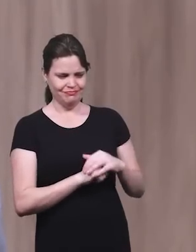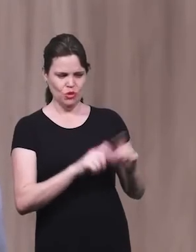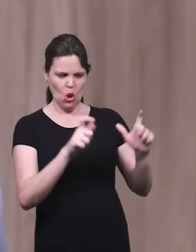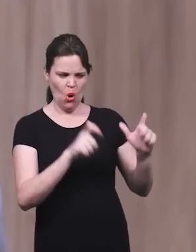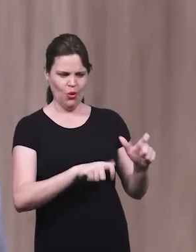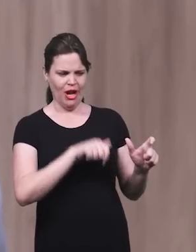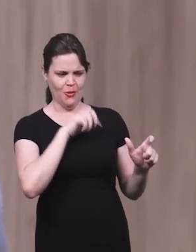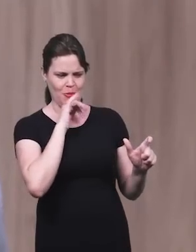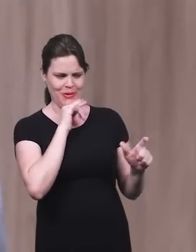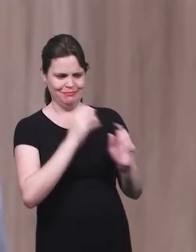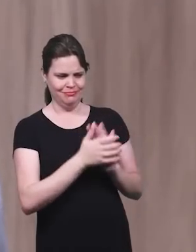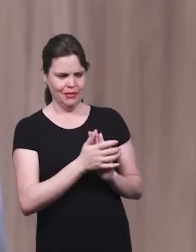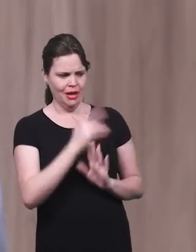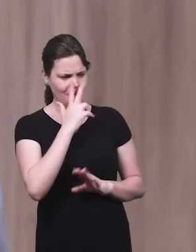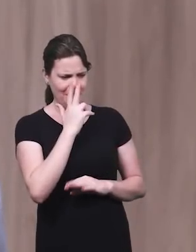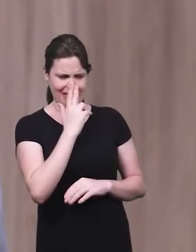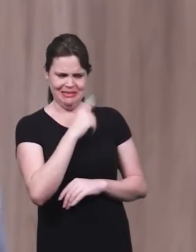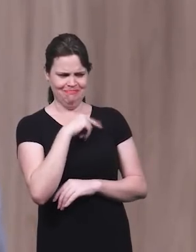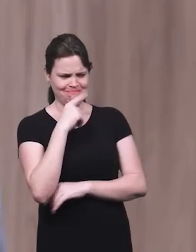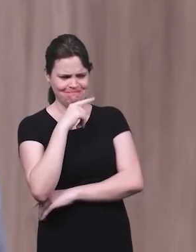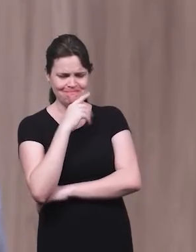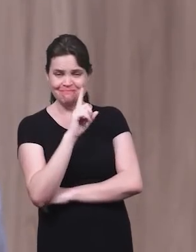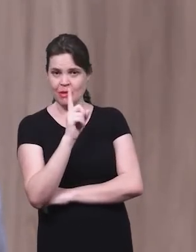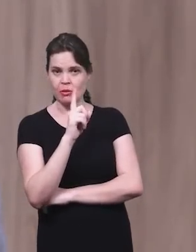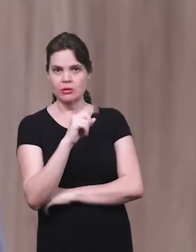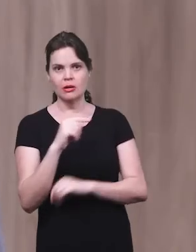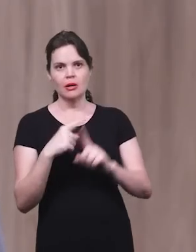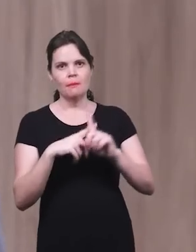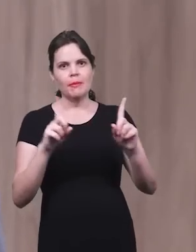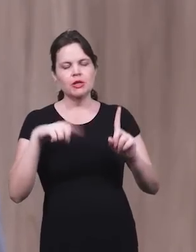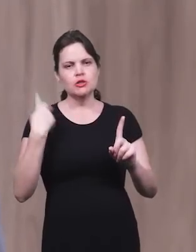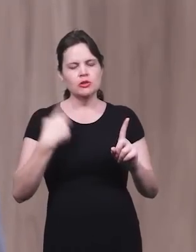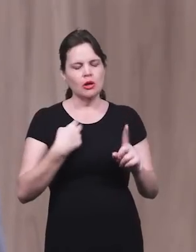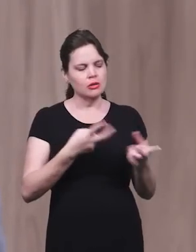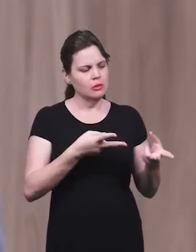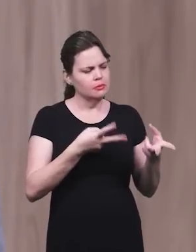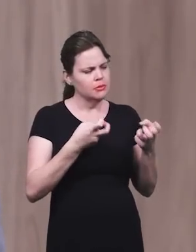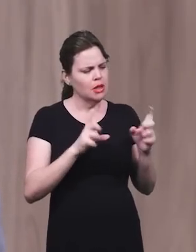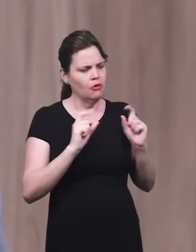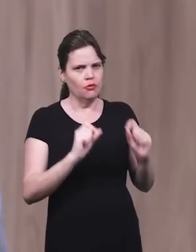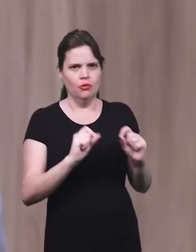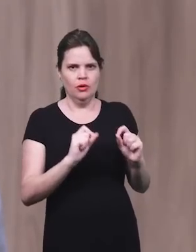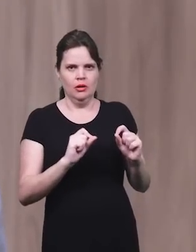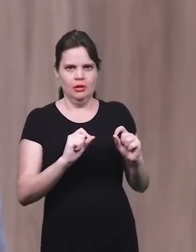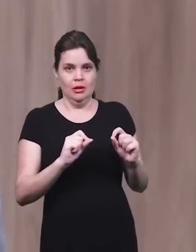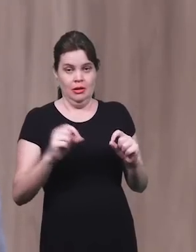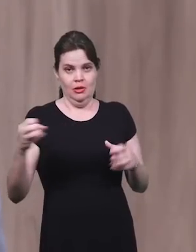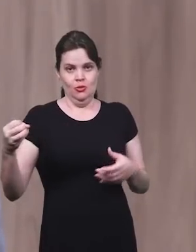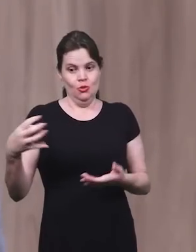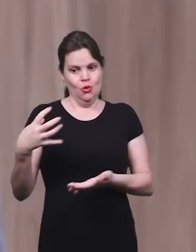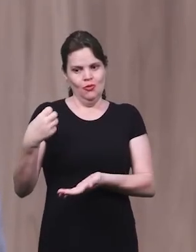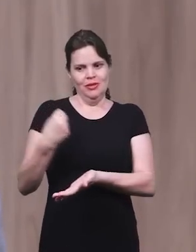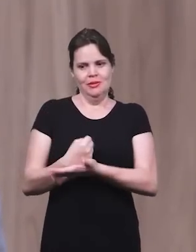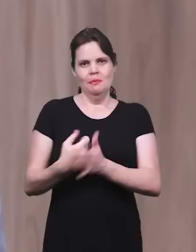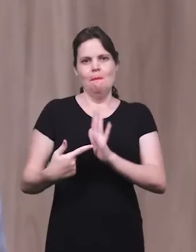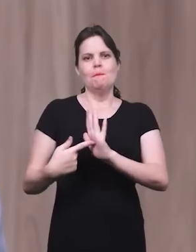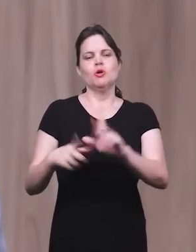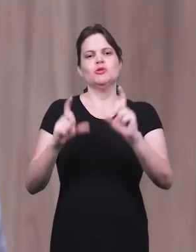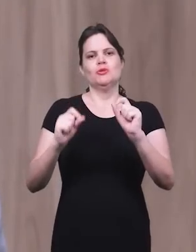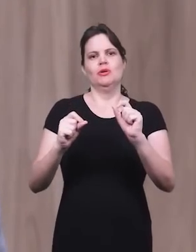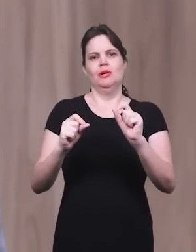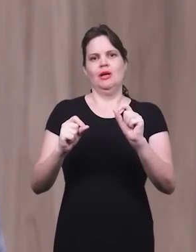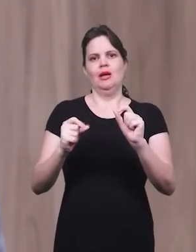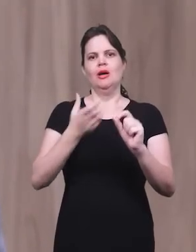inóspita. Mas isso é até um exemplo para nós, quando o Senhor, lá no Novo Testamento, coloca que